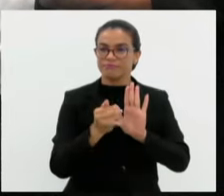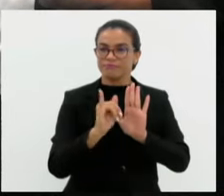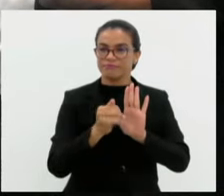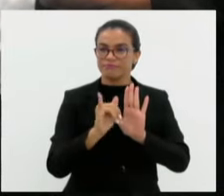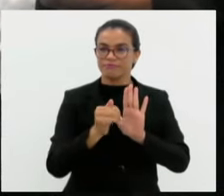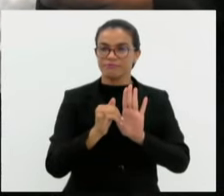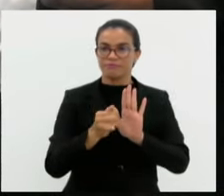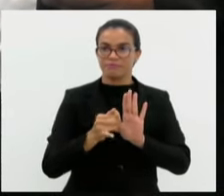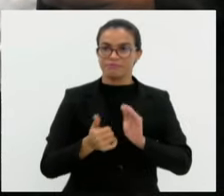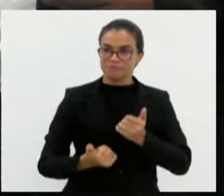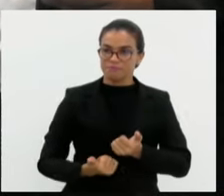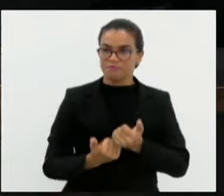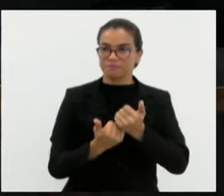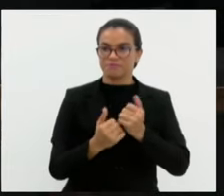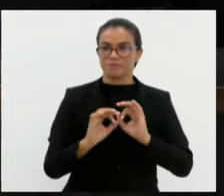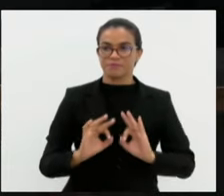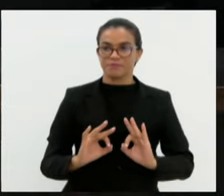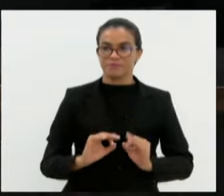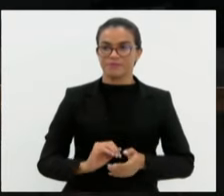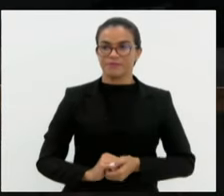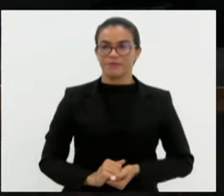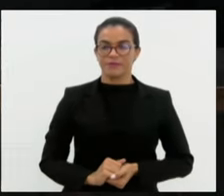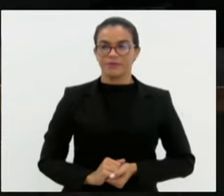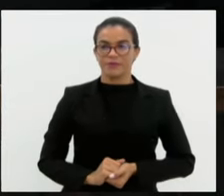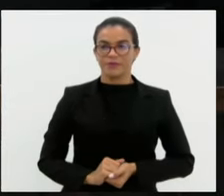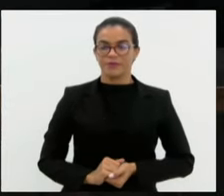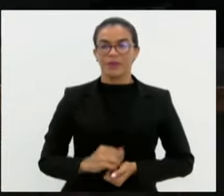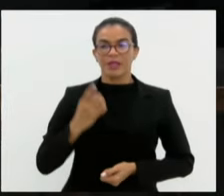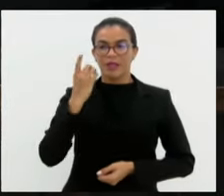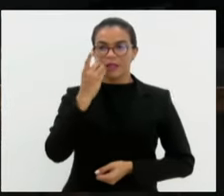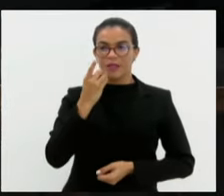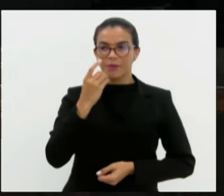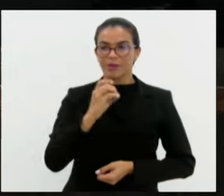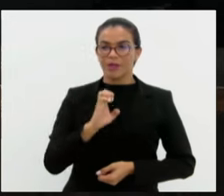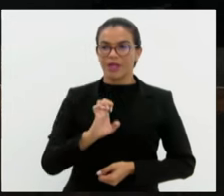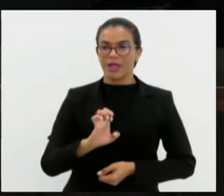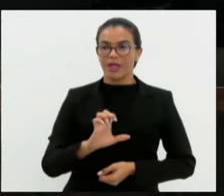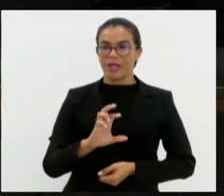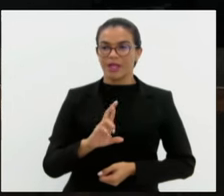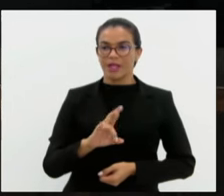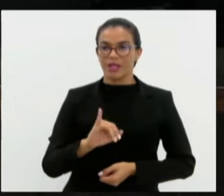quanto mais a esse processo. Muito obrigado, deputado. Deputado Wellington José.